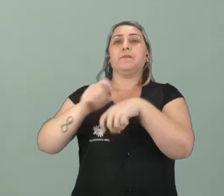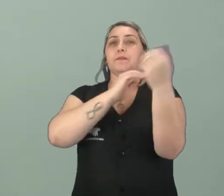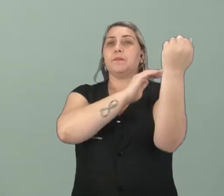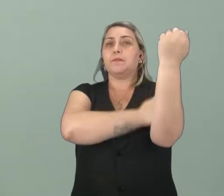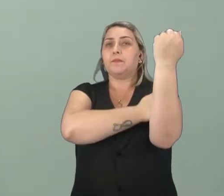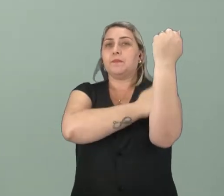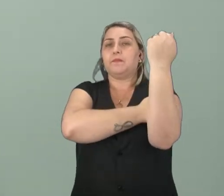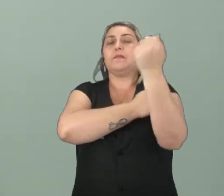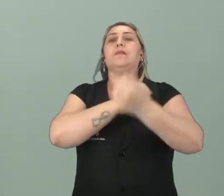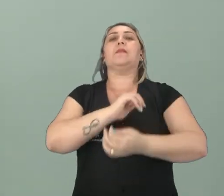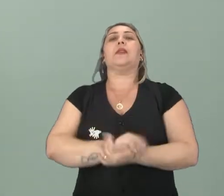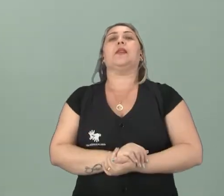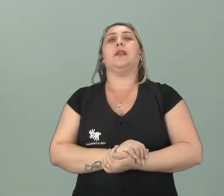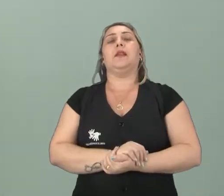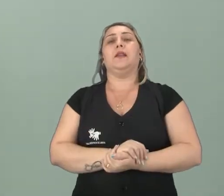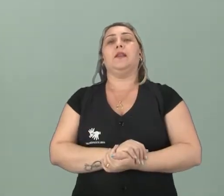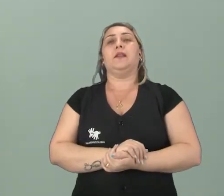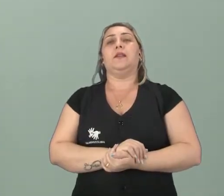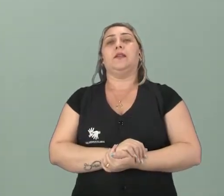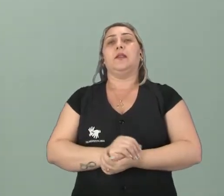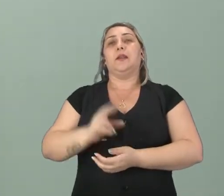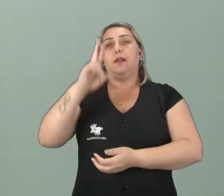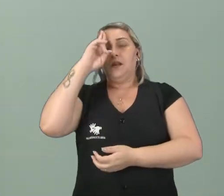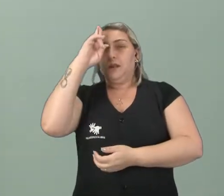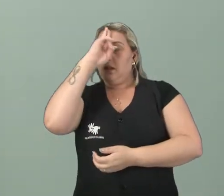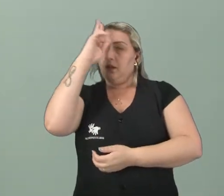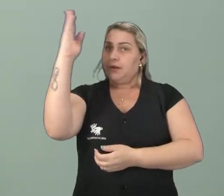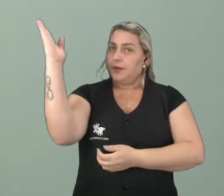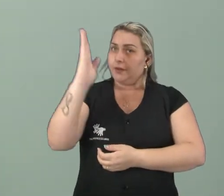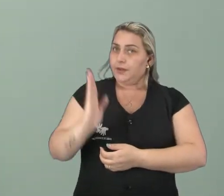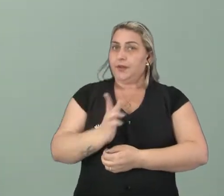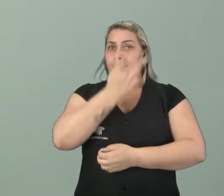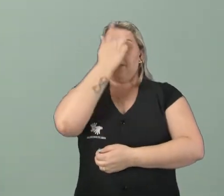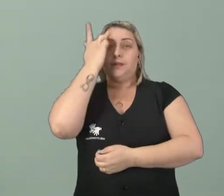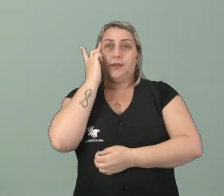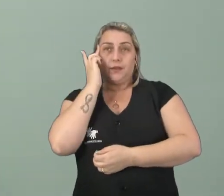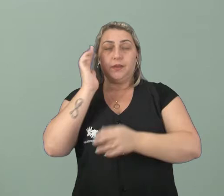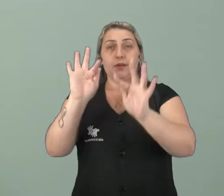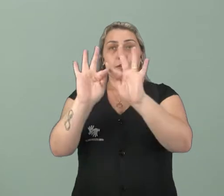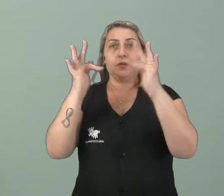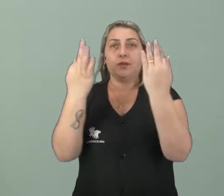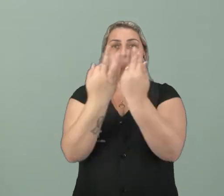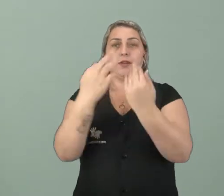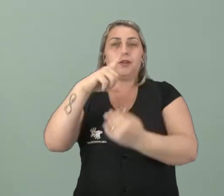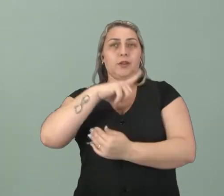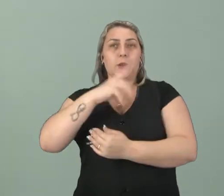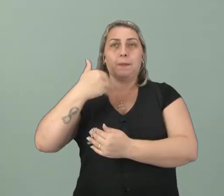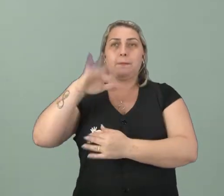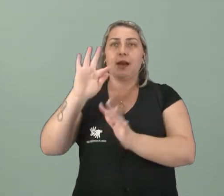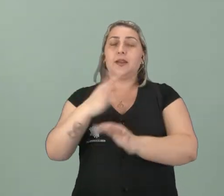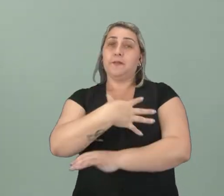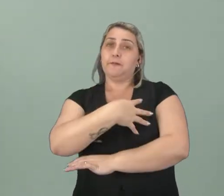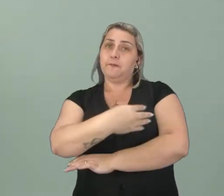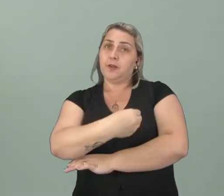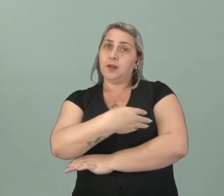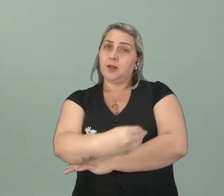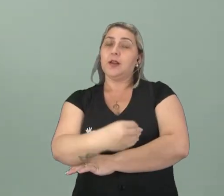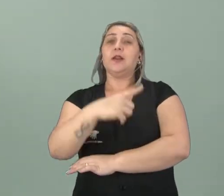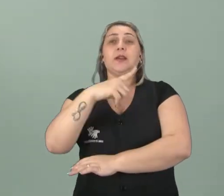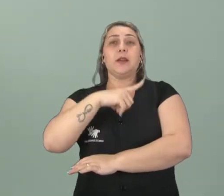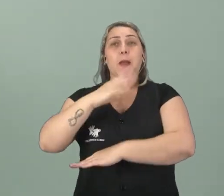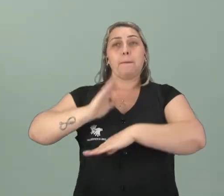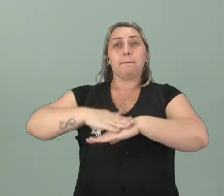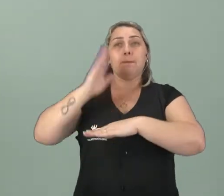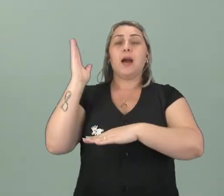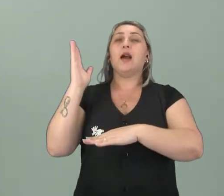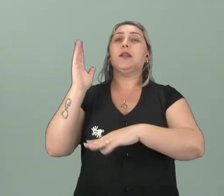braçal, inclusive boa parte da história brasileira, as famílias tinham mais filhos para poder ter mais mão